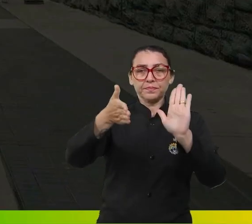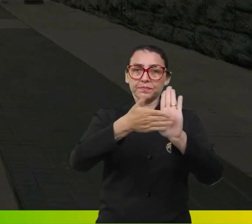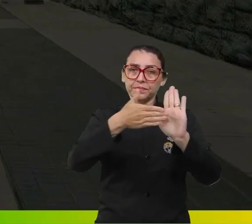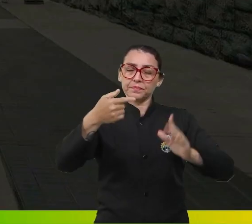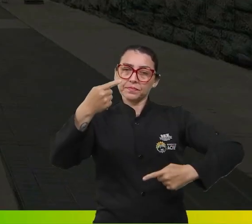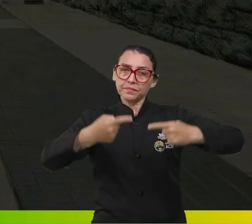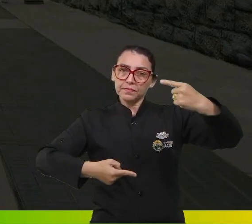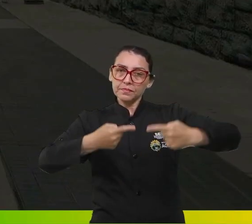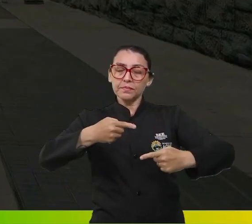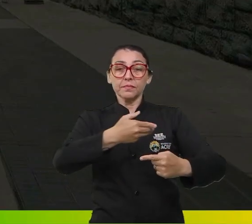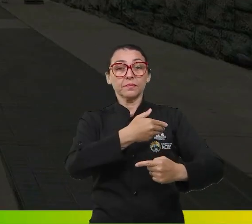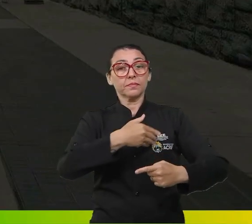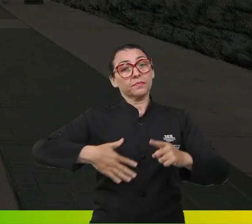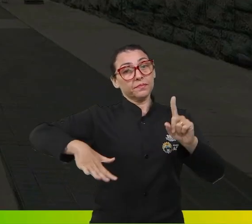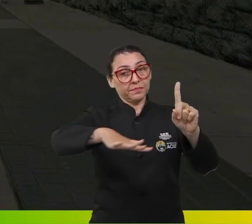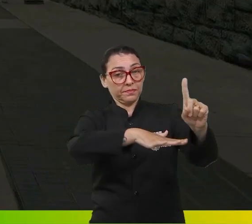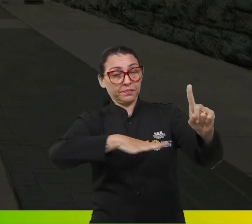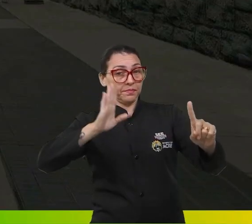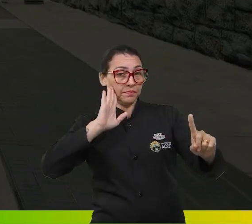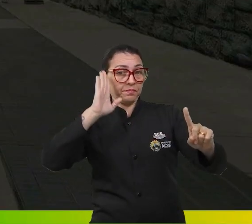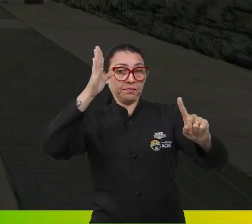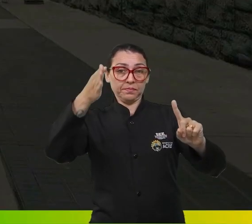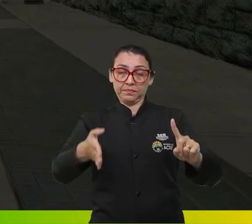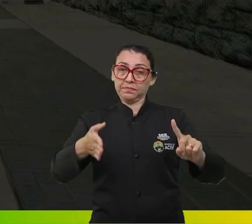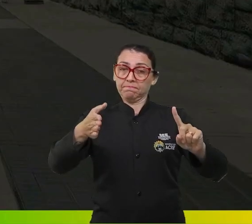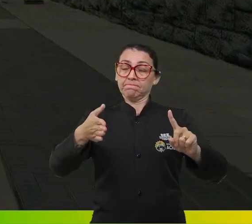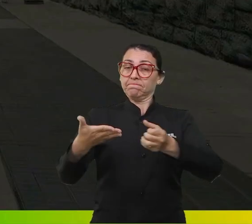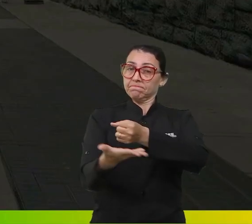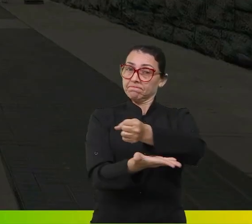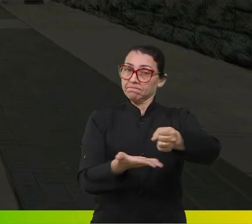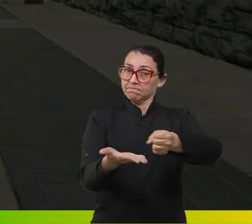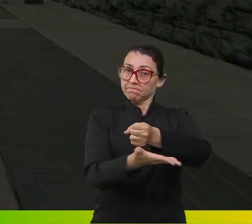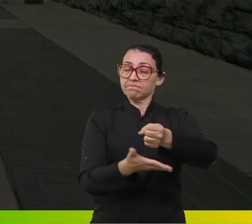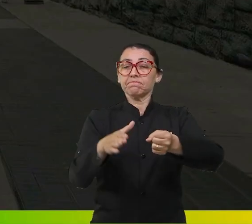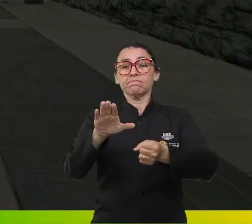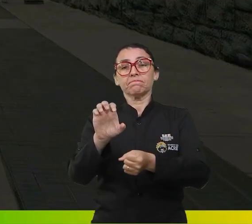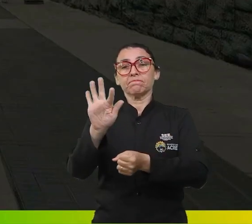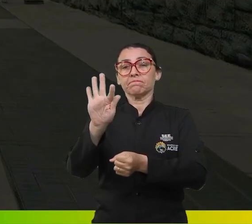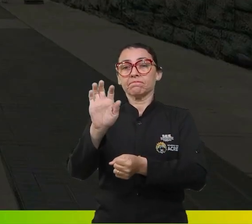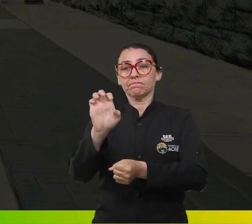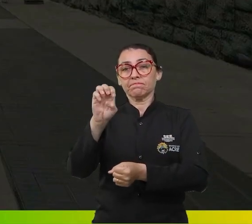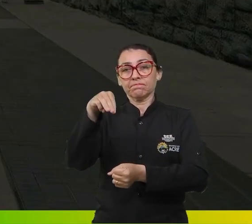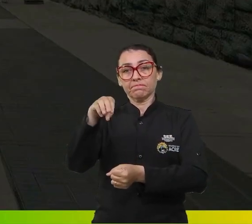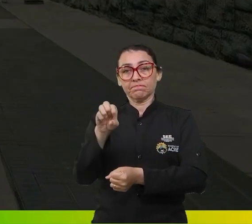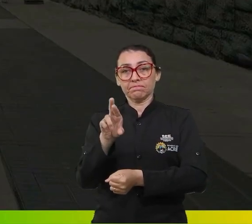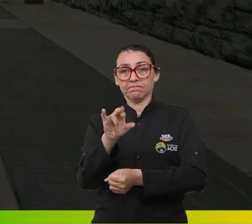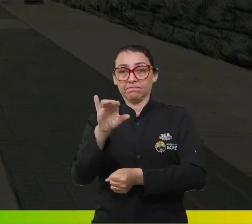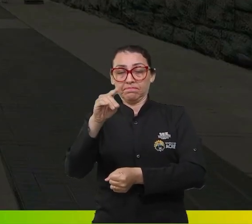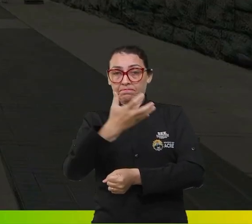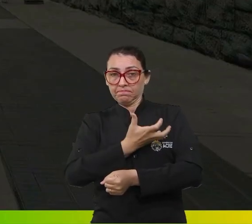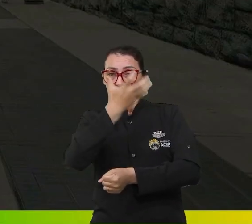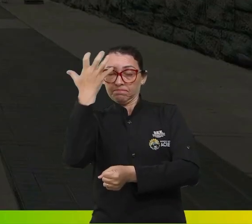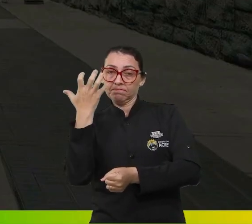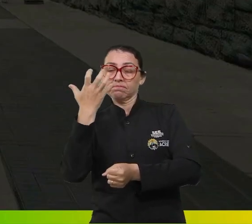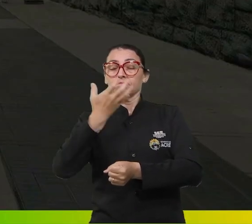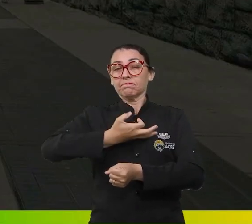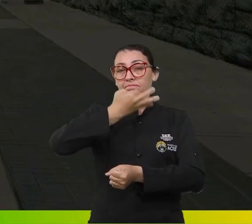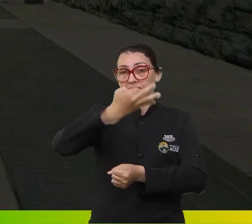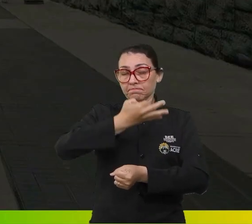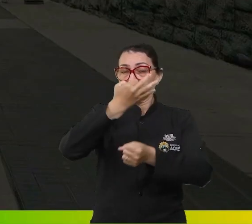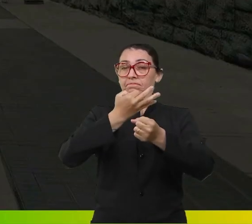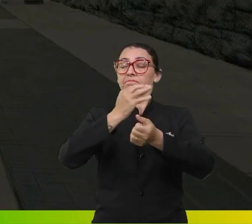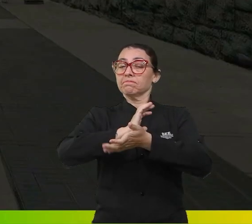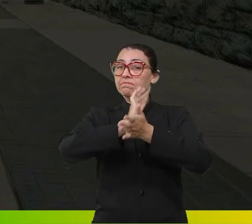política e social. Sua principal força está na efemeridade e no caráter crítico, rompendo com a lógica das